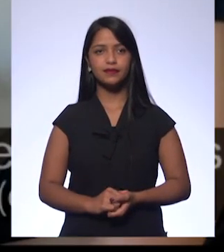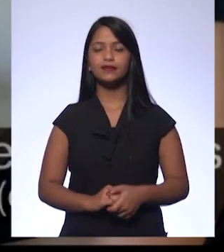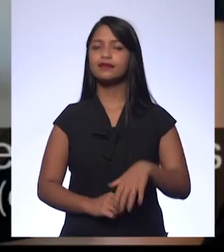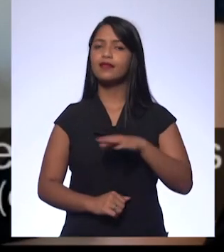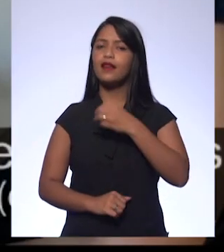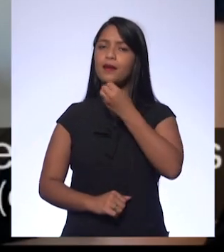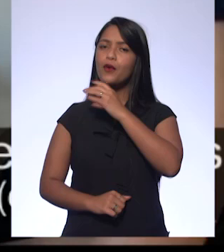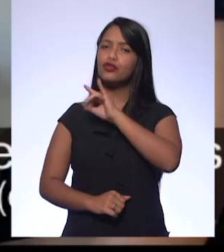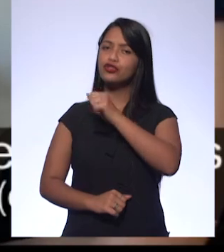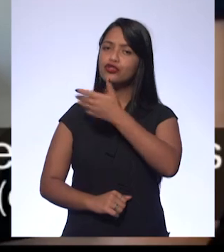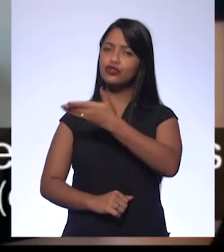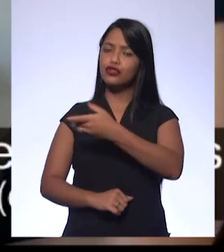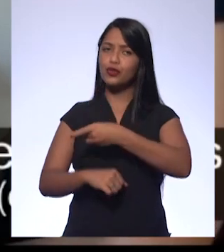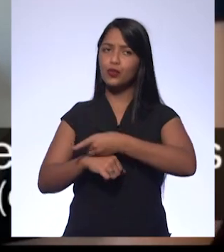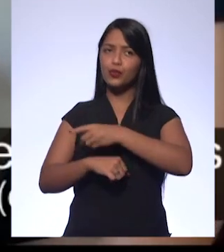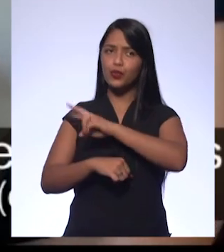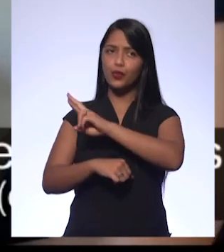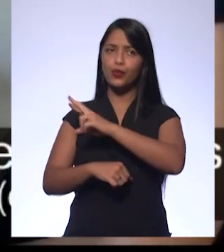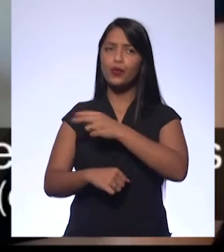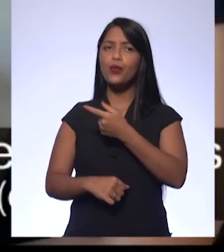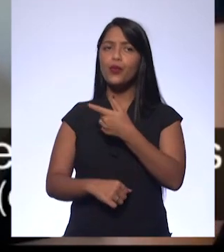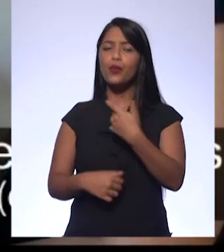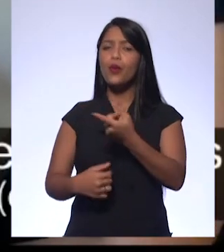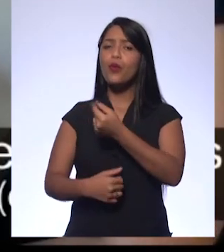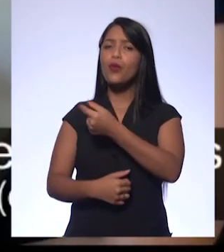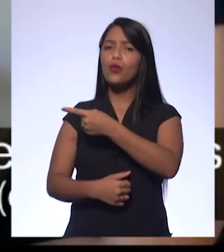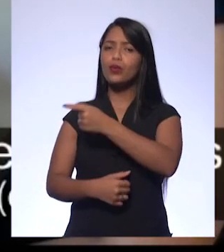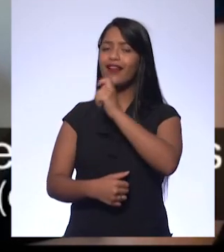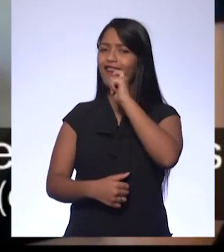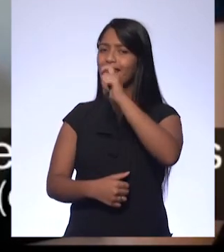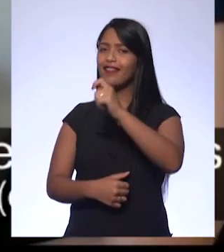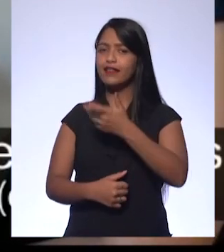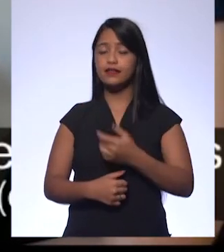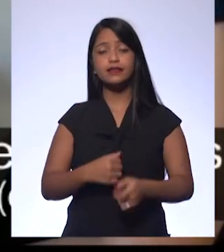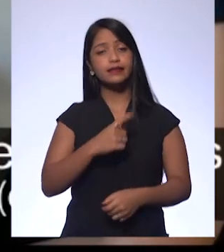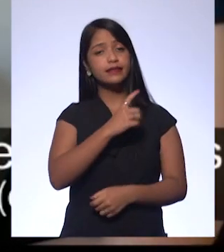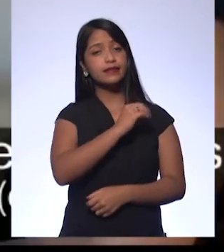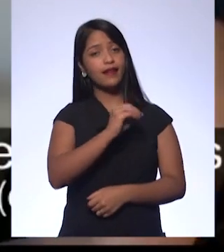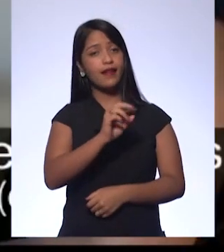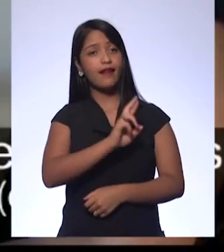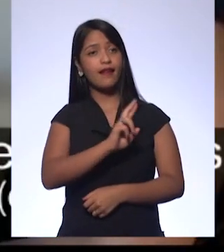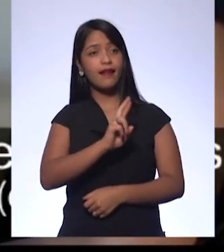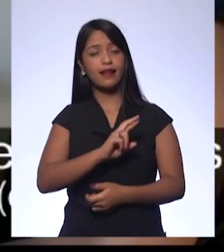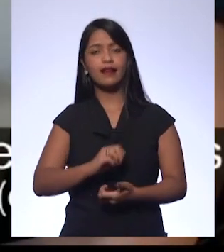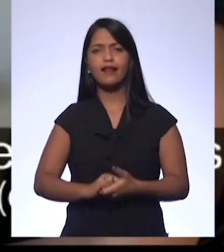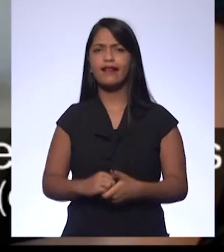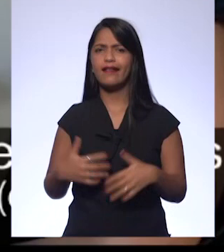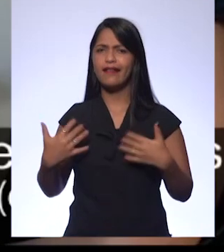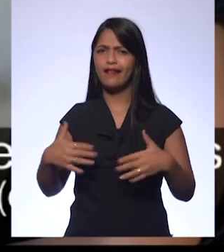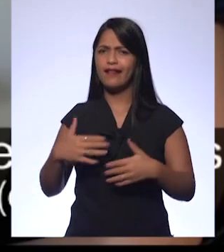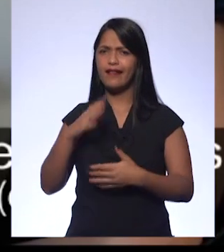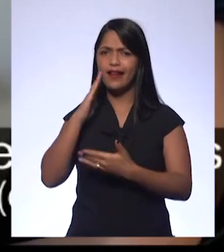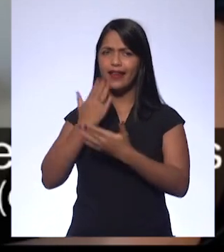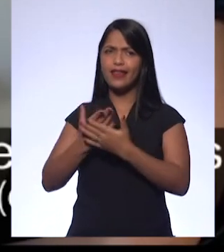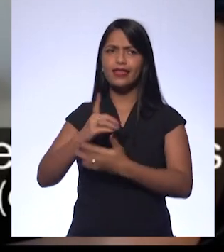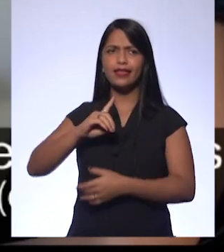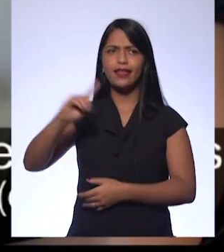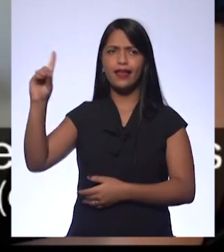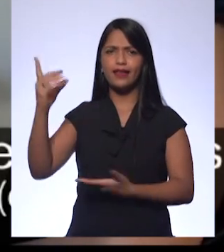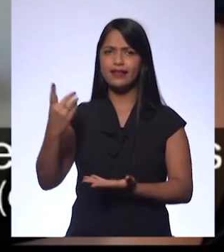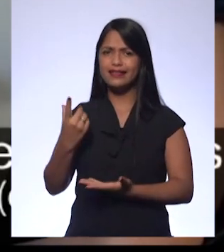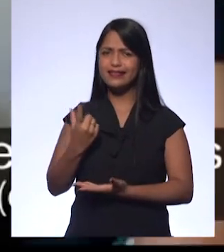Bom dia, doutora. Quanto que custa esse negócio de arrancar o dente? São 100 reais. A Maria, quem é Deus Padre?